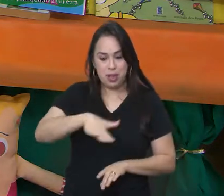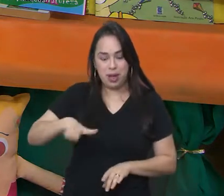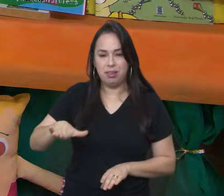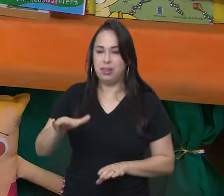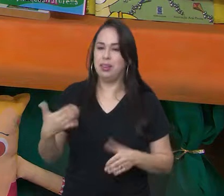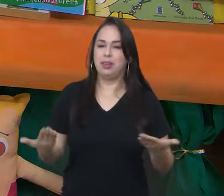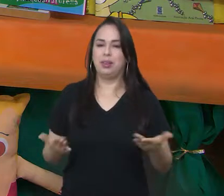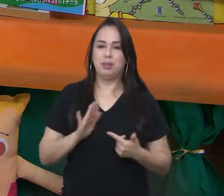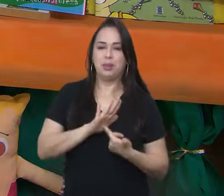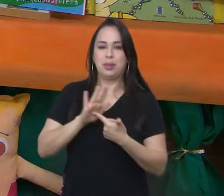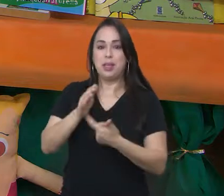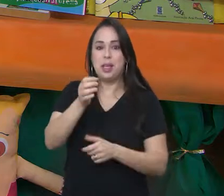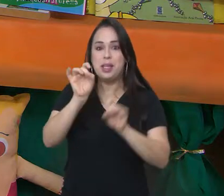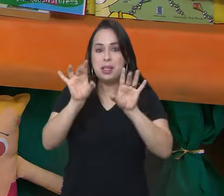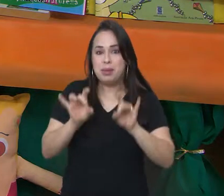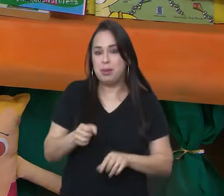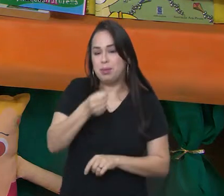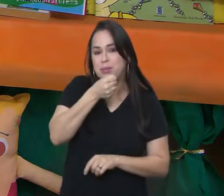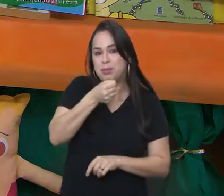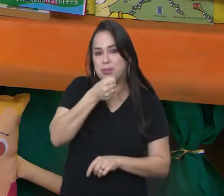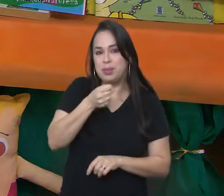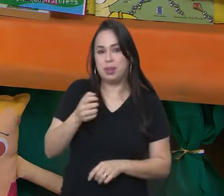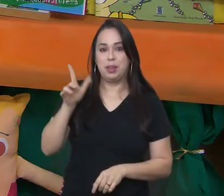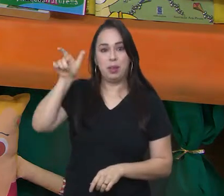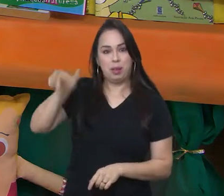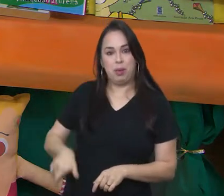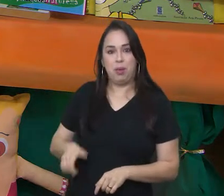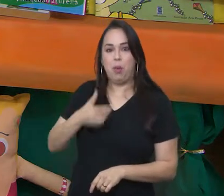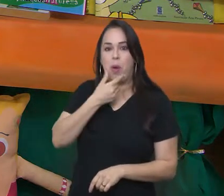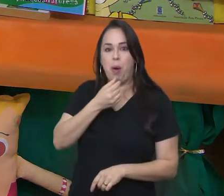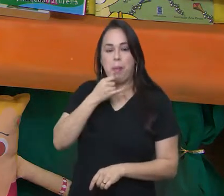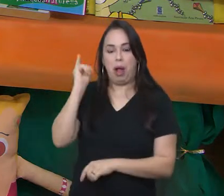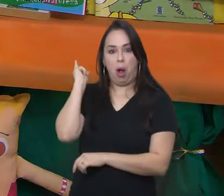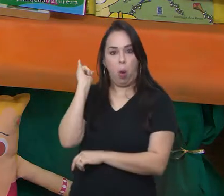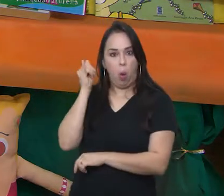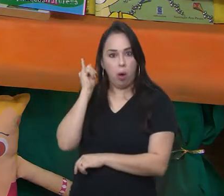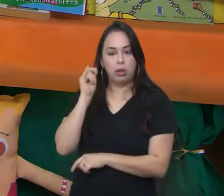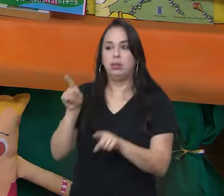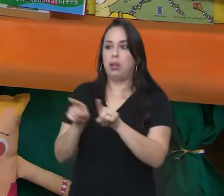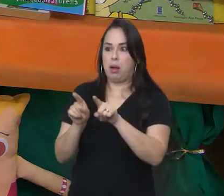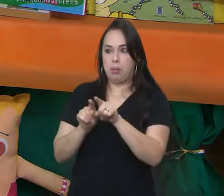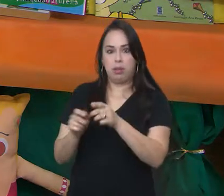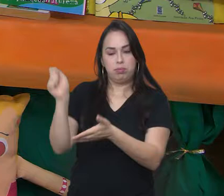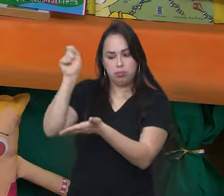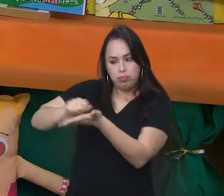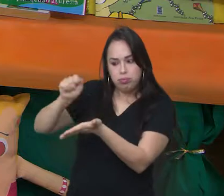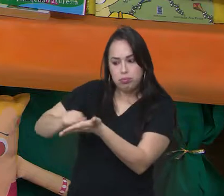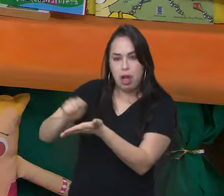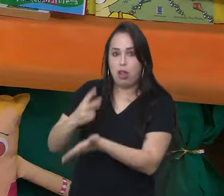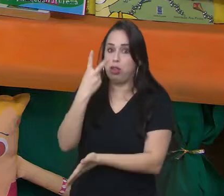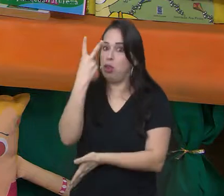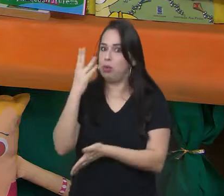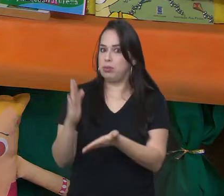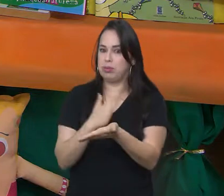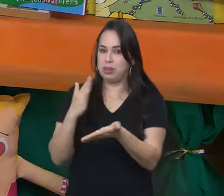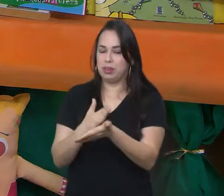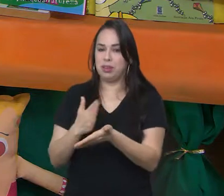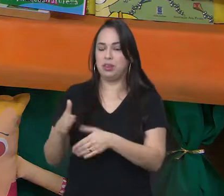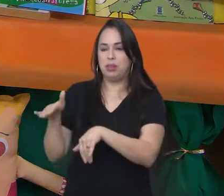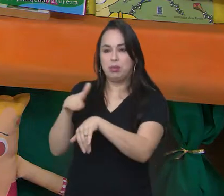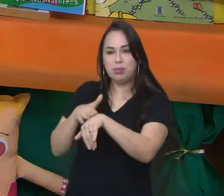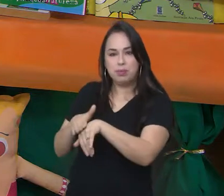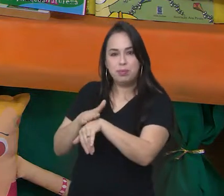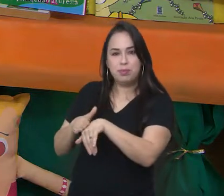trouxe uma pauta especial. Eu vou conversar com um contador de histórias infantis, que também é autor independente de 2 livros. A gente